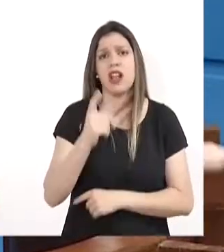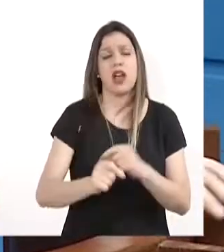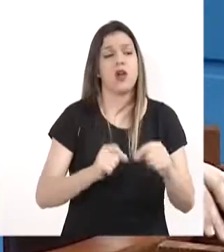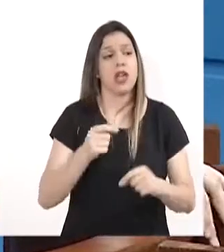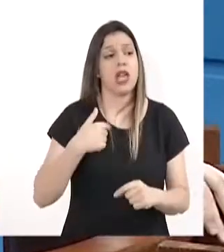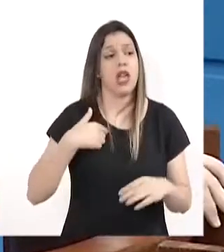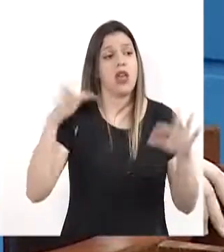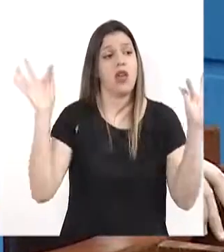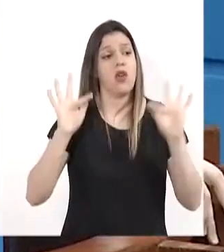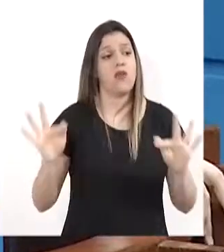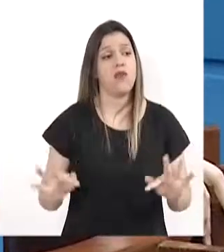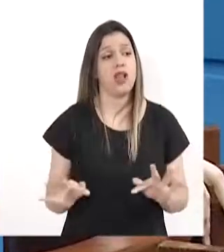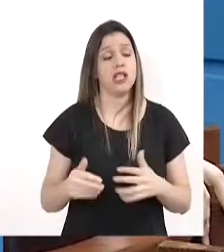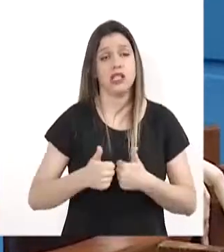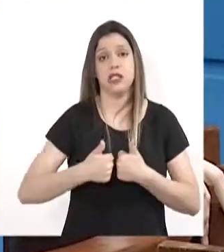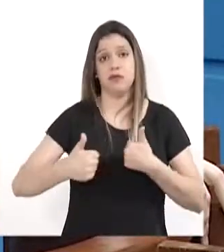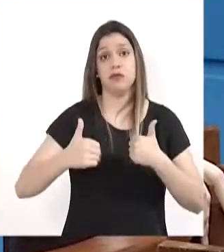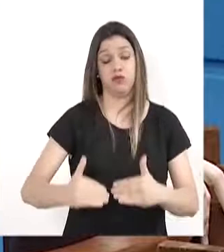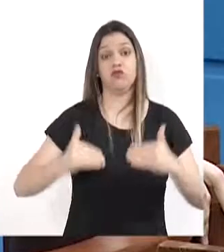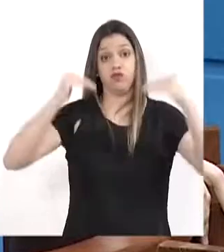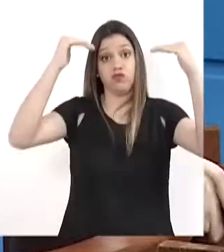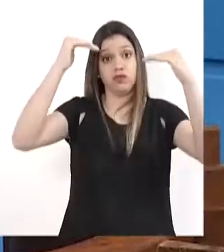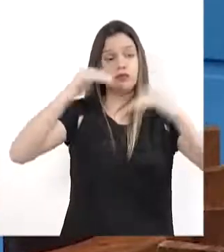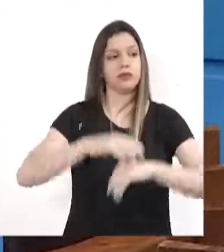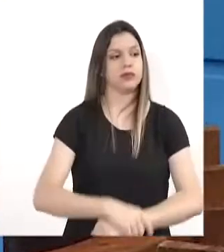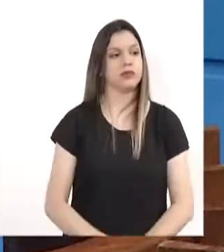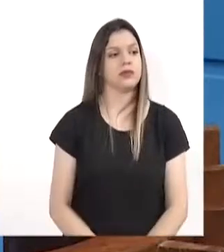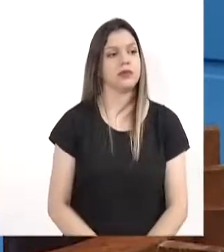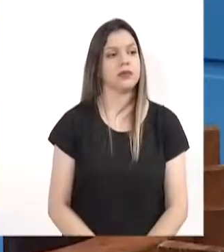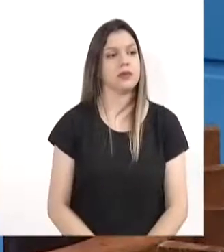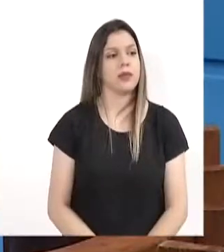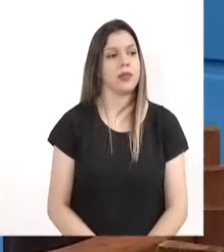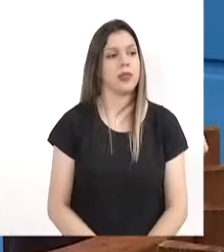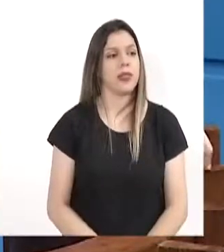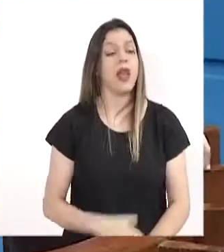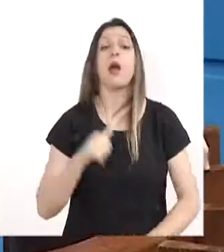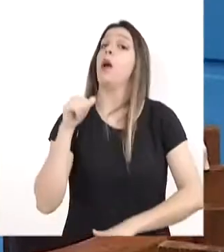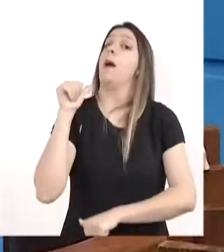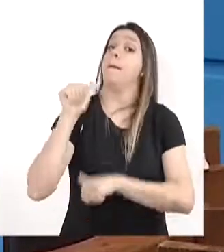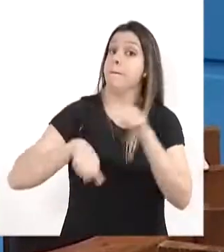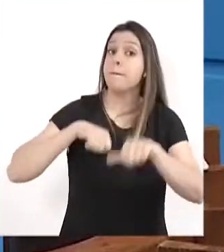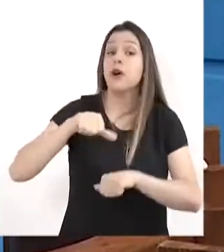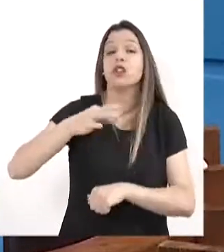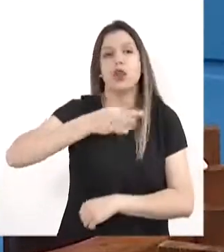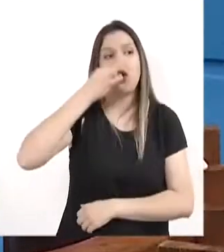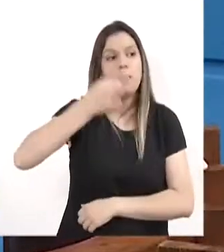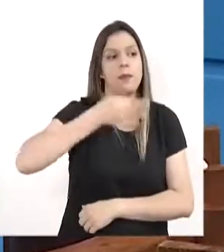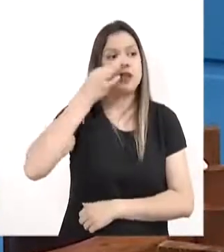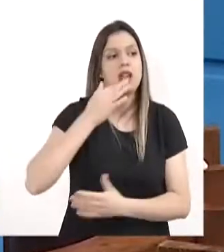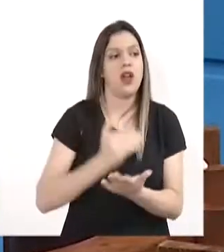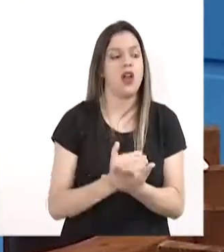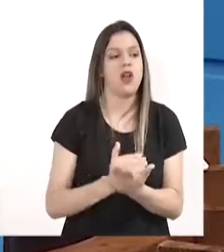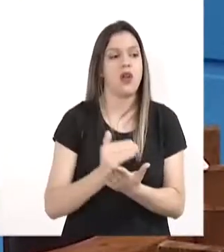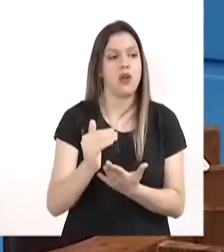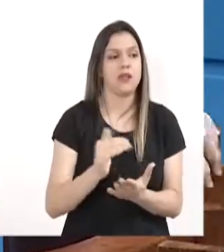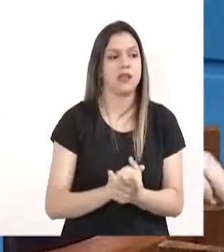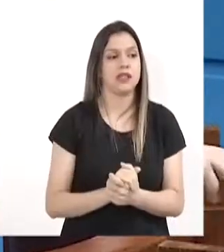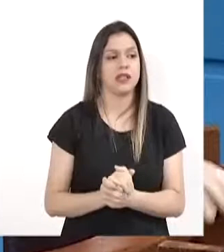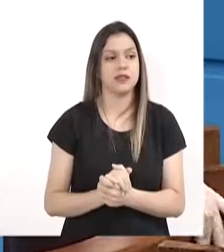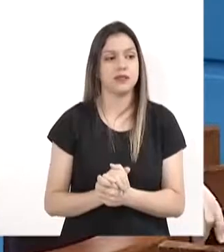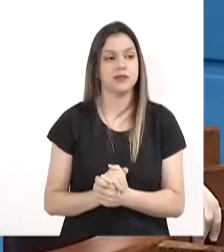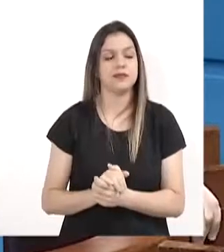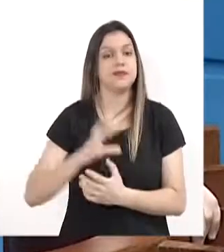muito feliz quando o Supremo Tribunal Federal mudou a opinião e começou a dar efetividade às